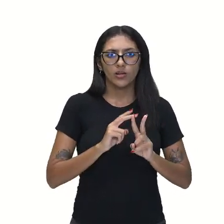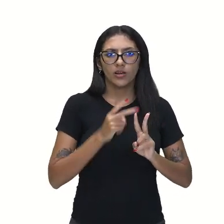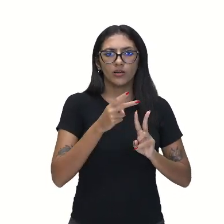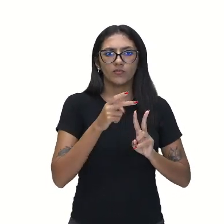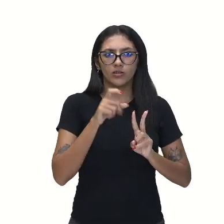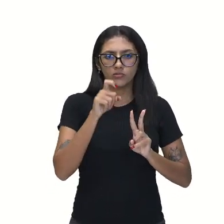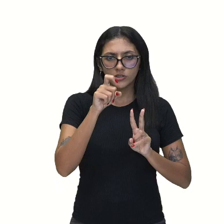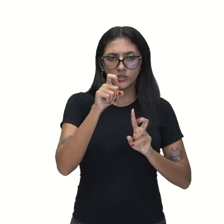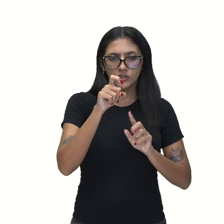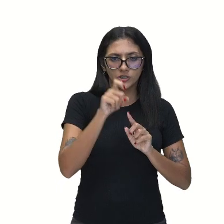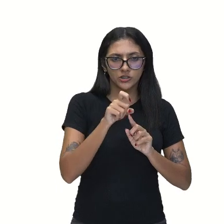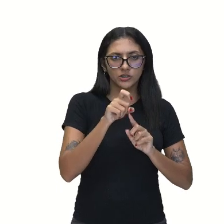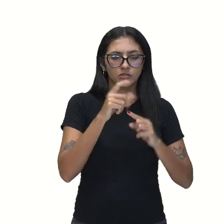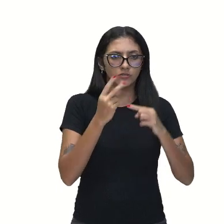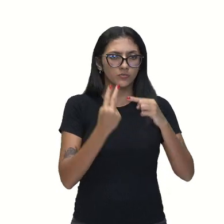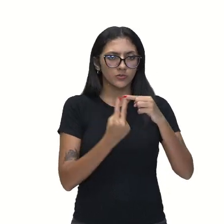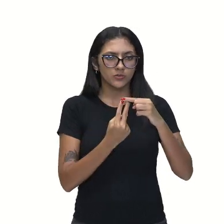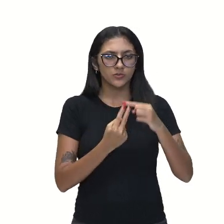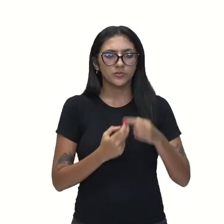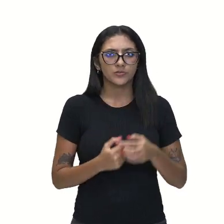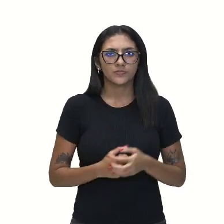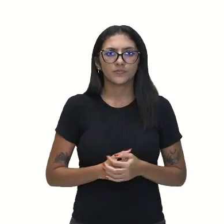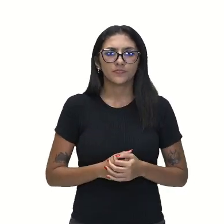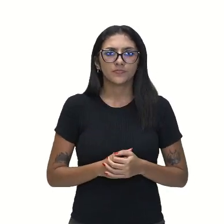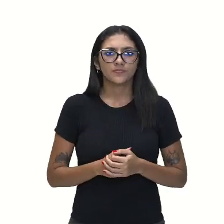x sobre 2.